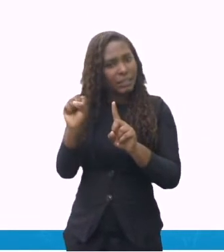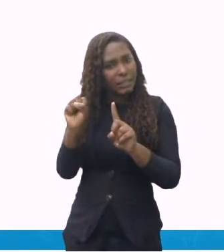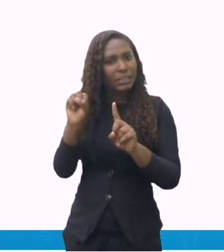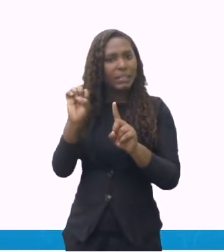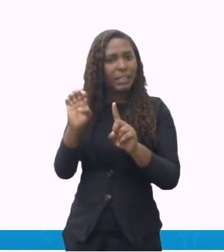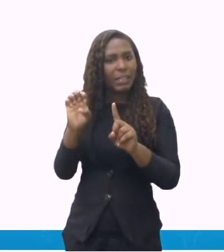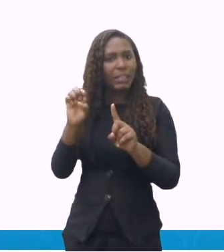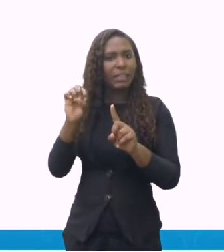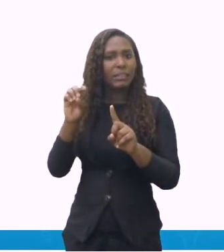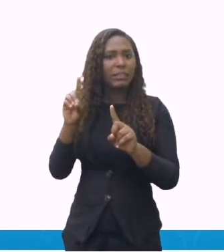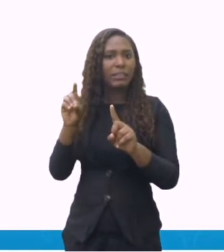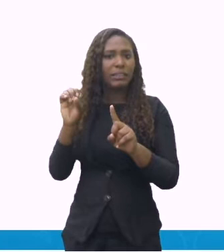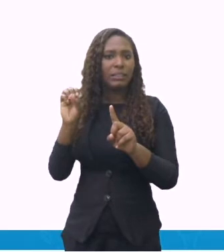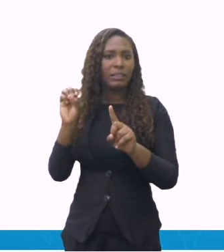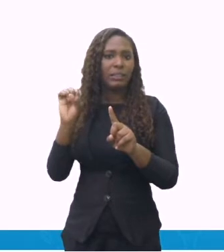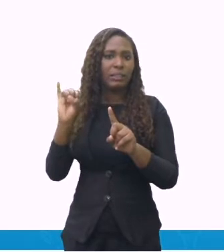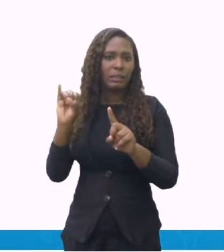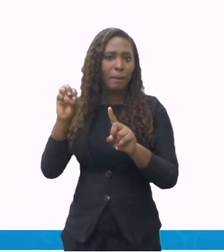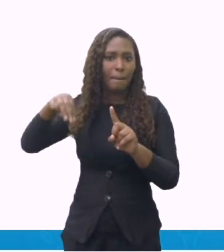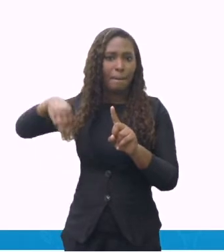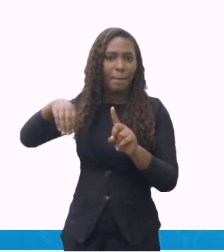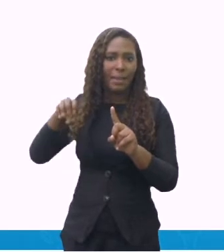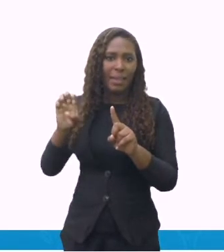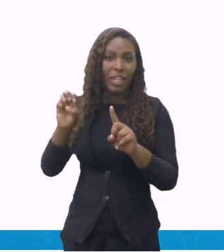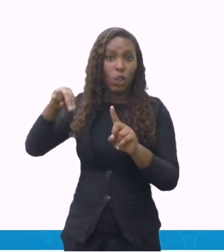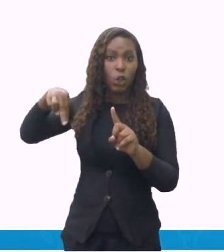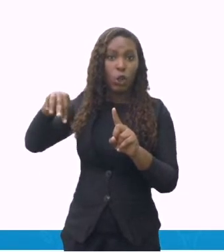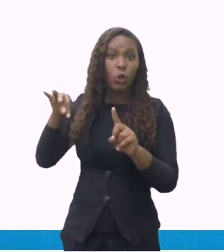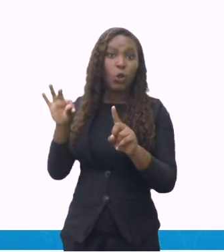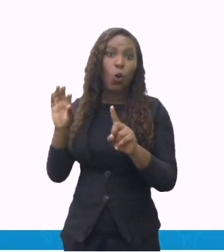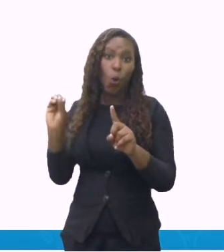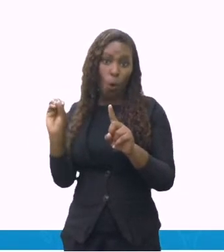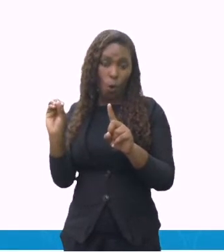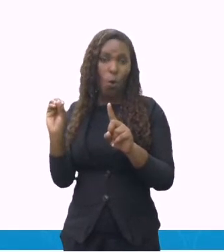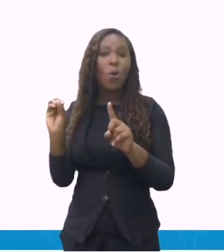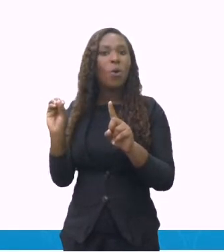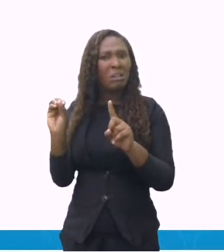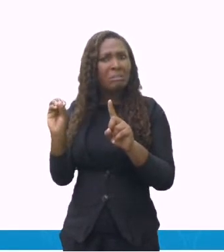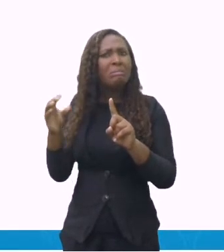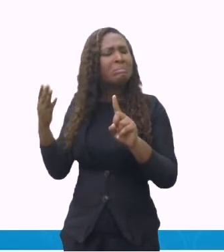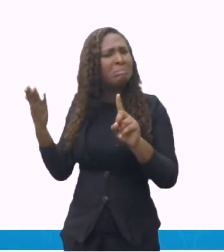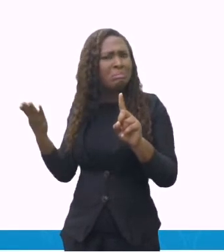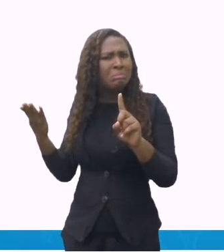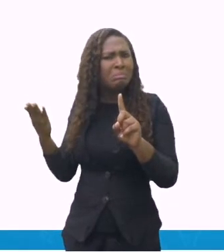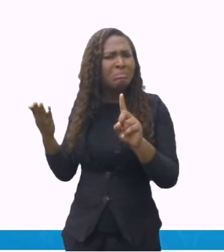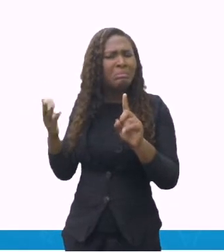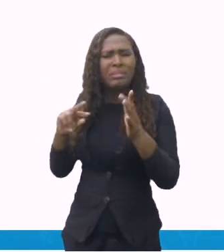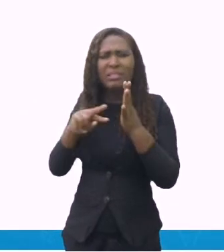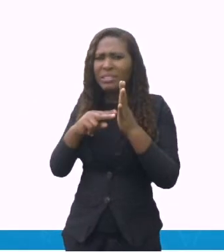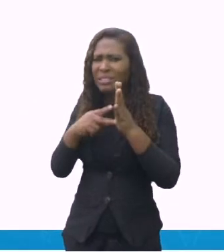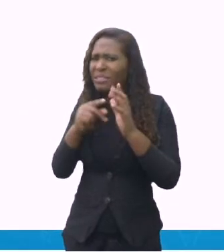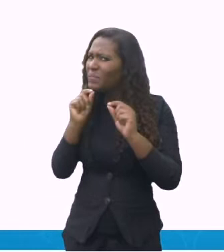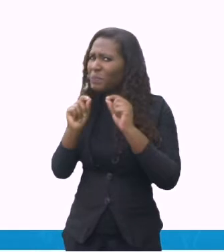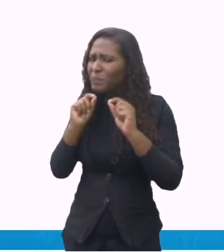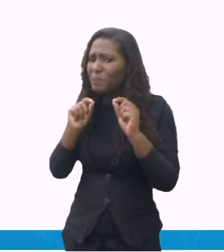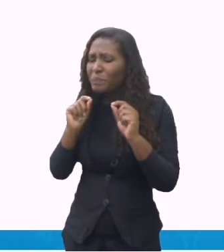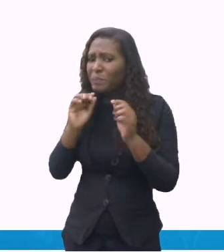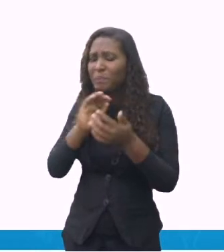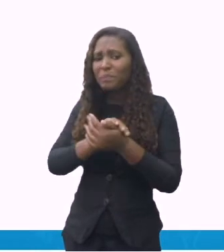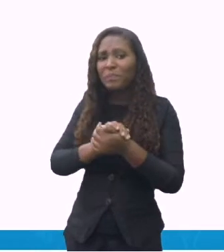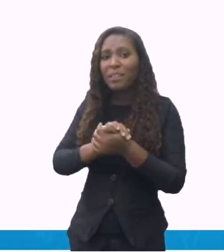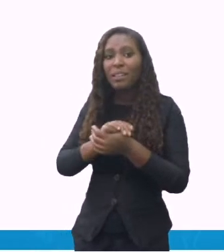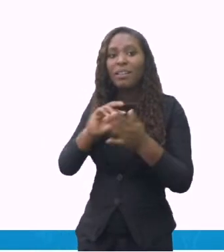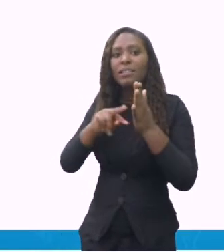tem relação. Sedimentar está relacionado a sedimentos. O que são sedimentos?